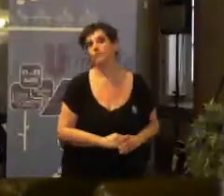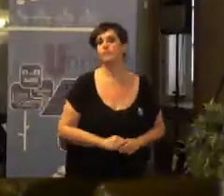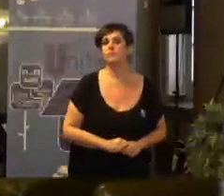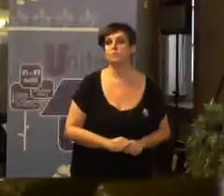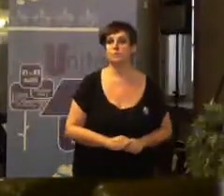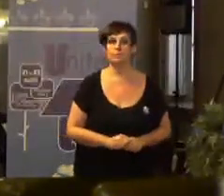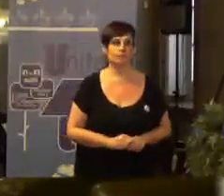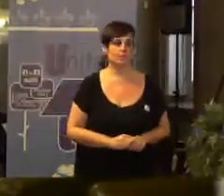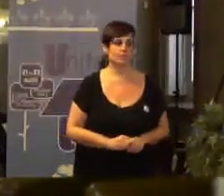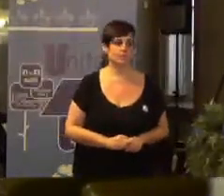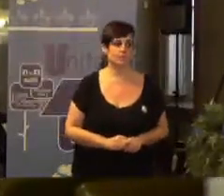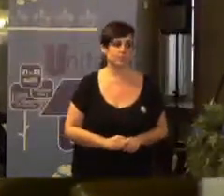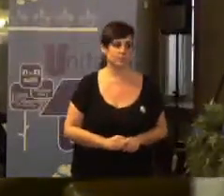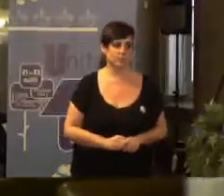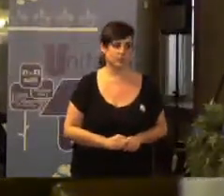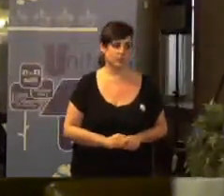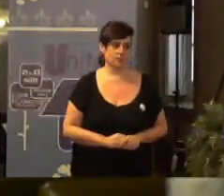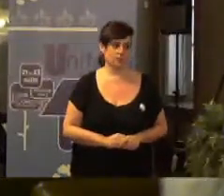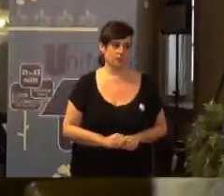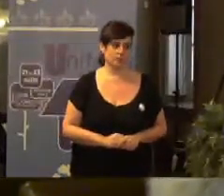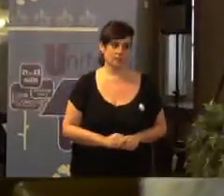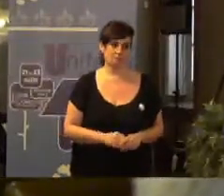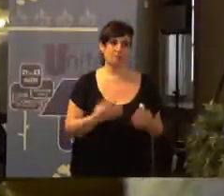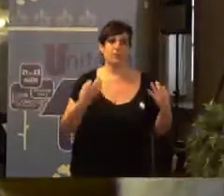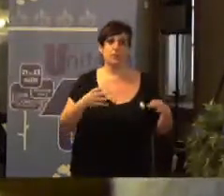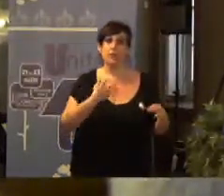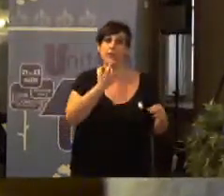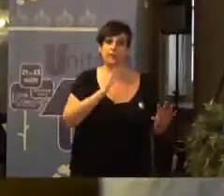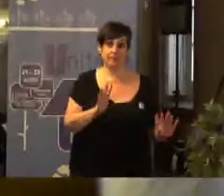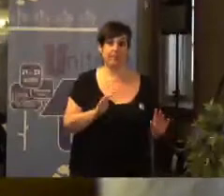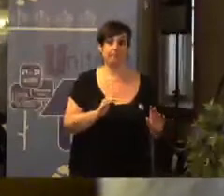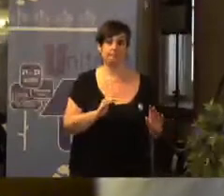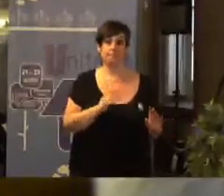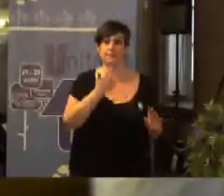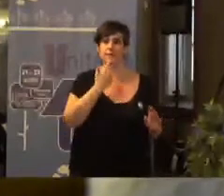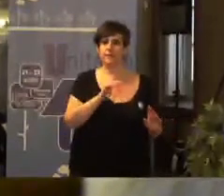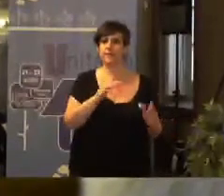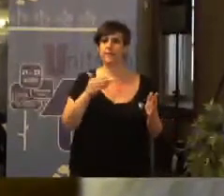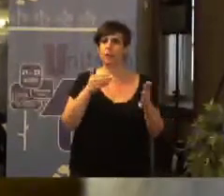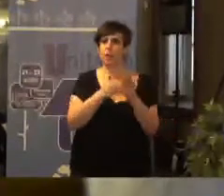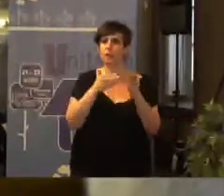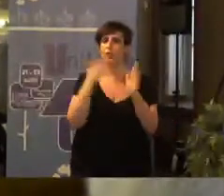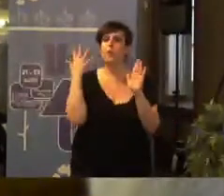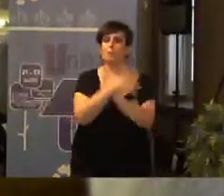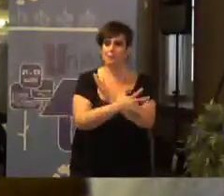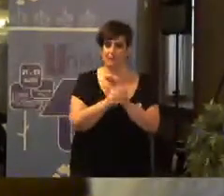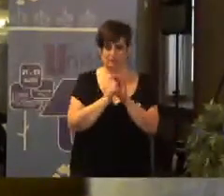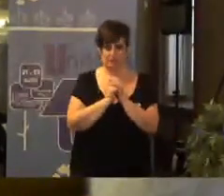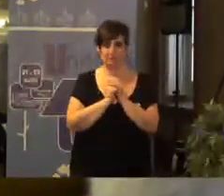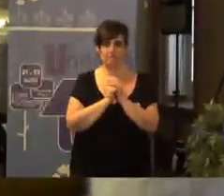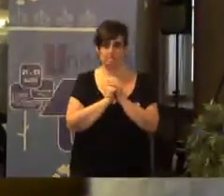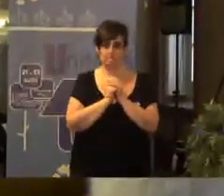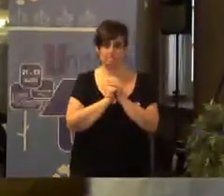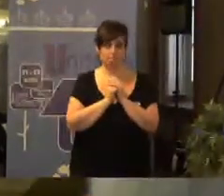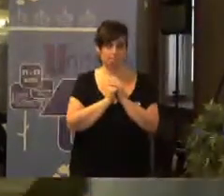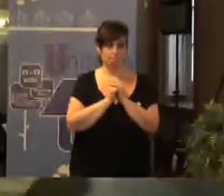Mas há uma coisa que o Beiras disse e que é um obstáculo permanente, que é esta